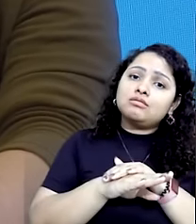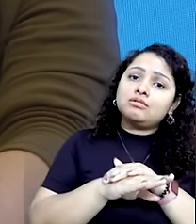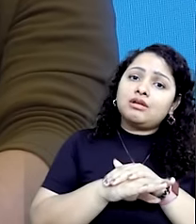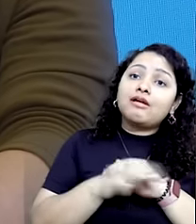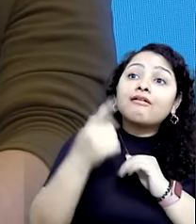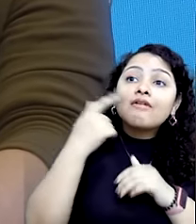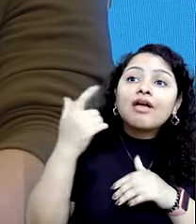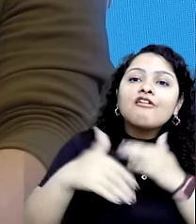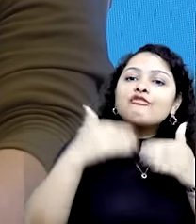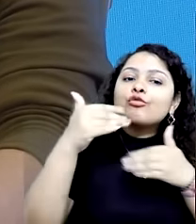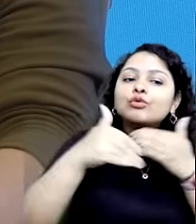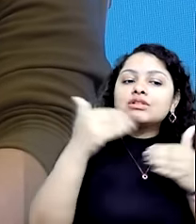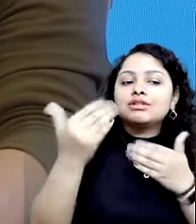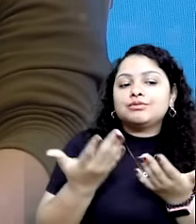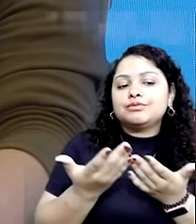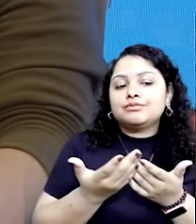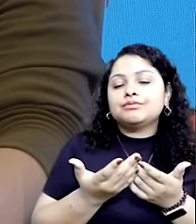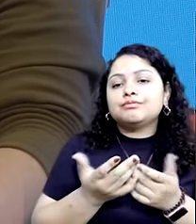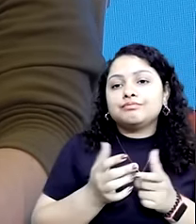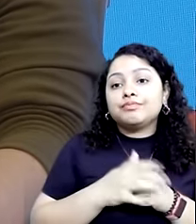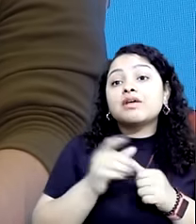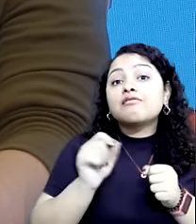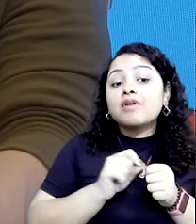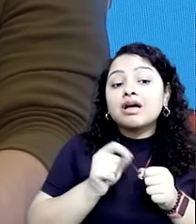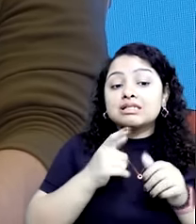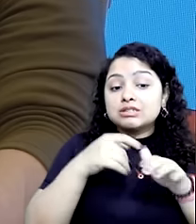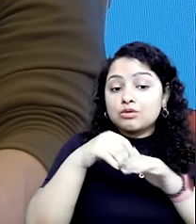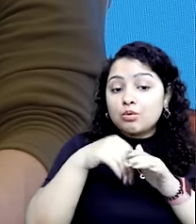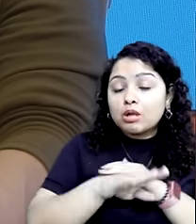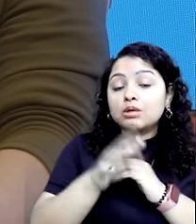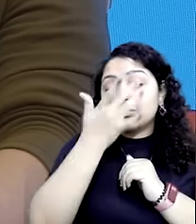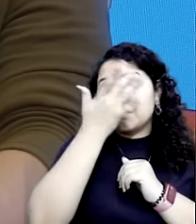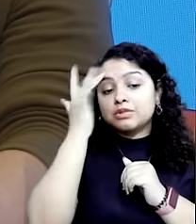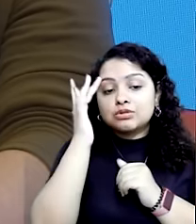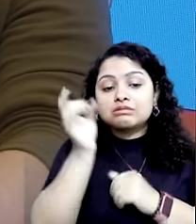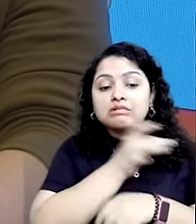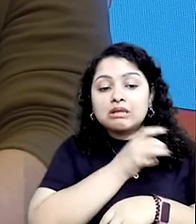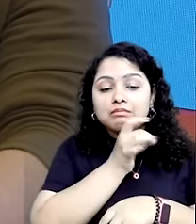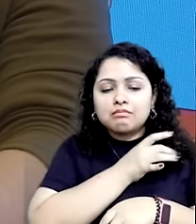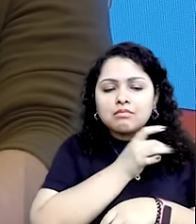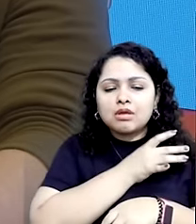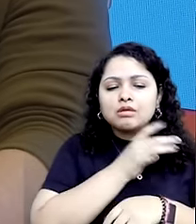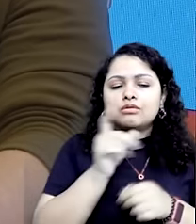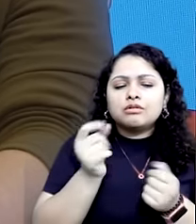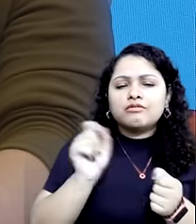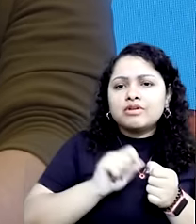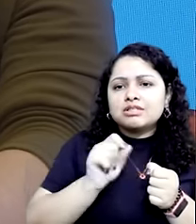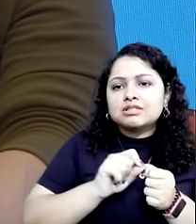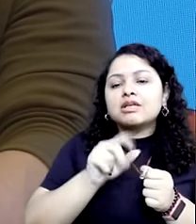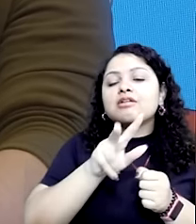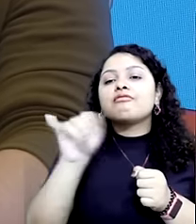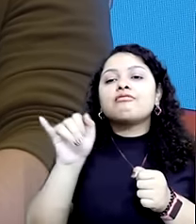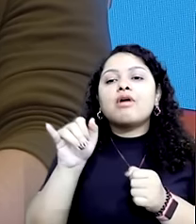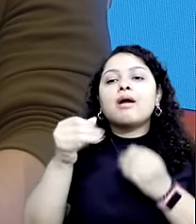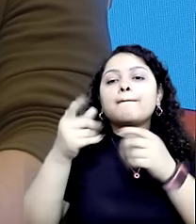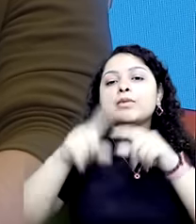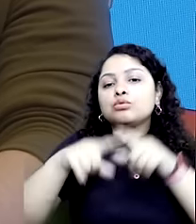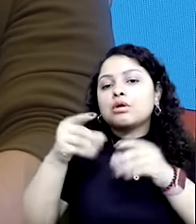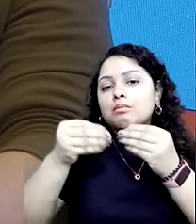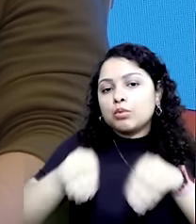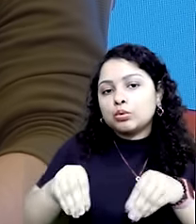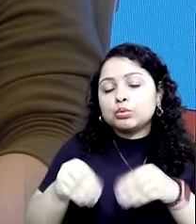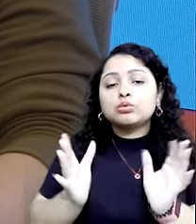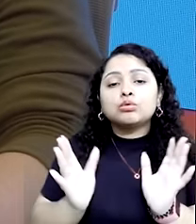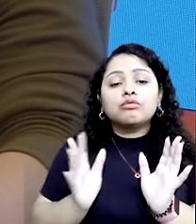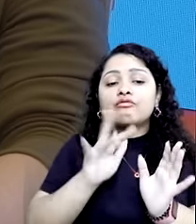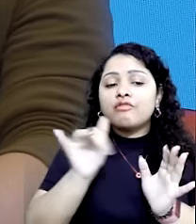a pessoa tem medo fala não eu tenho medo de fazer queimar o meu produto ou queimar a minha marca vai fazendo vai evoluindo pega e manda para alguém